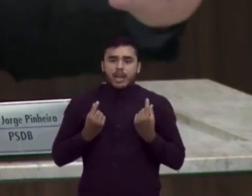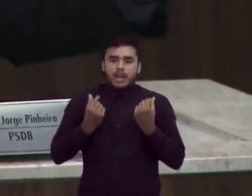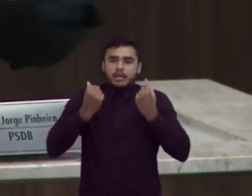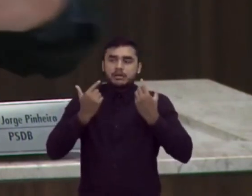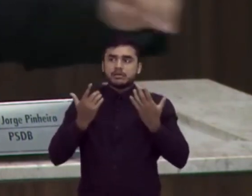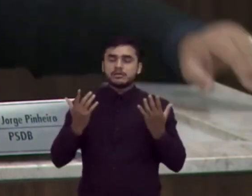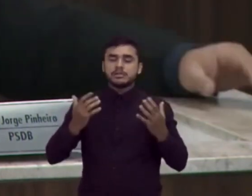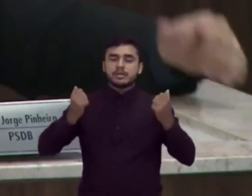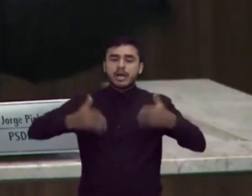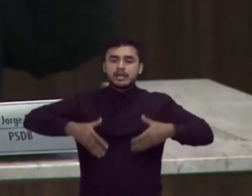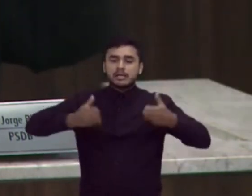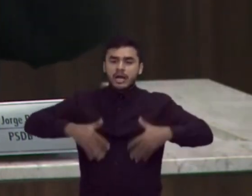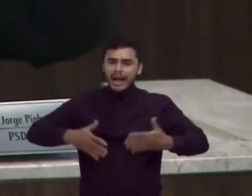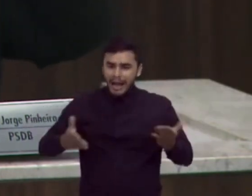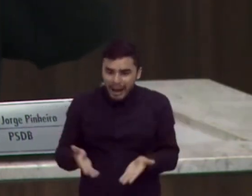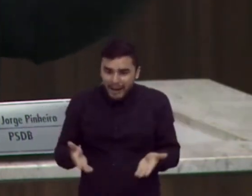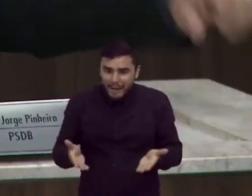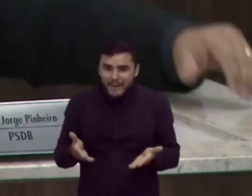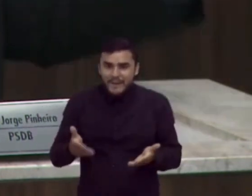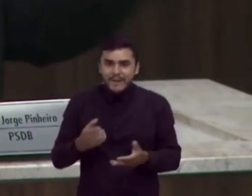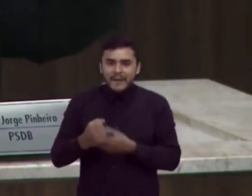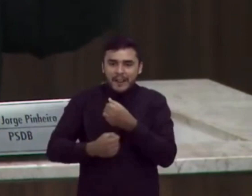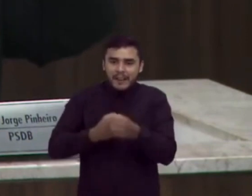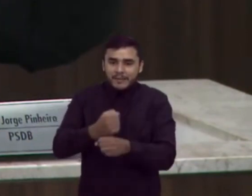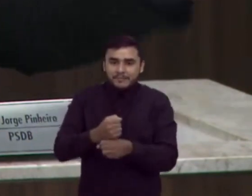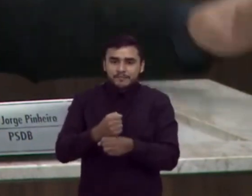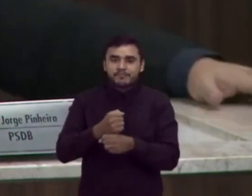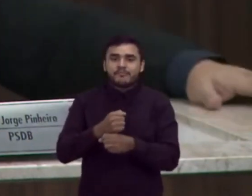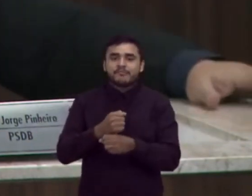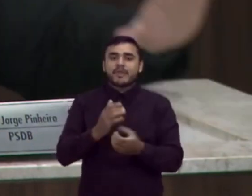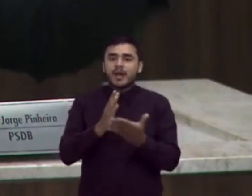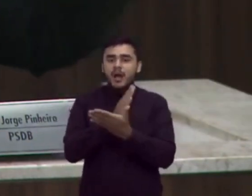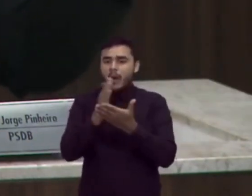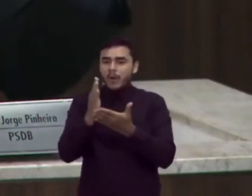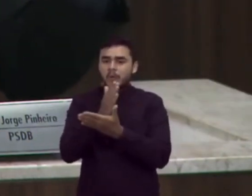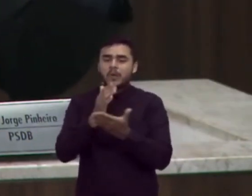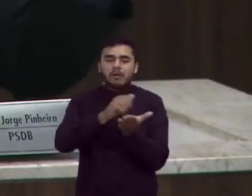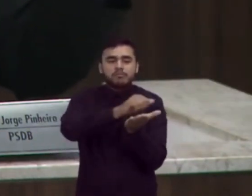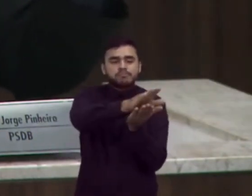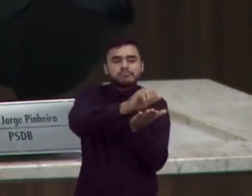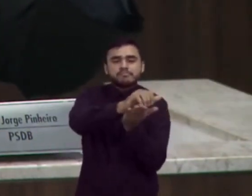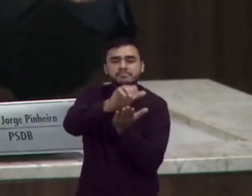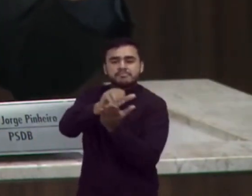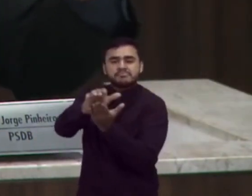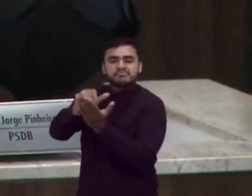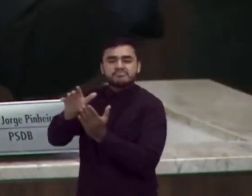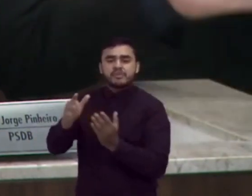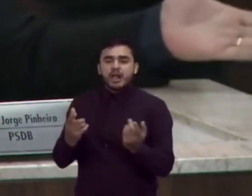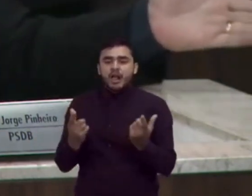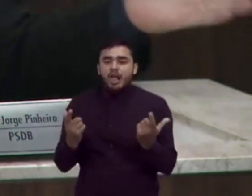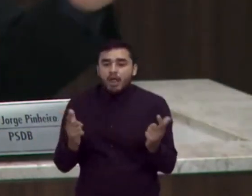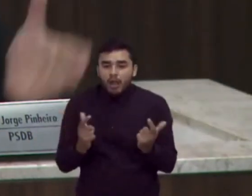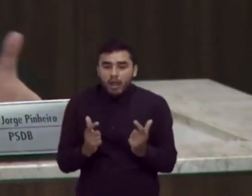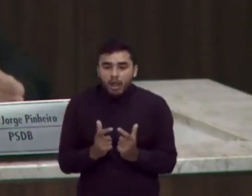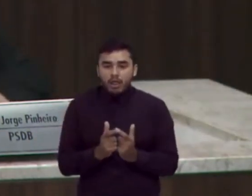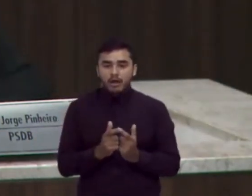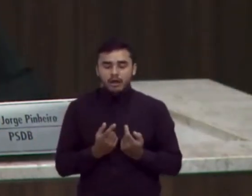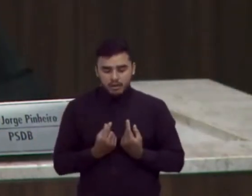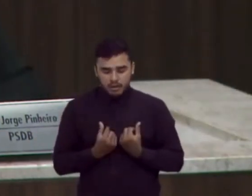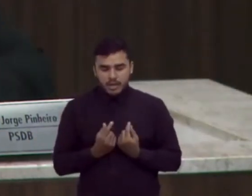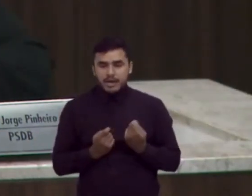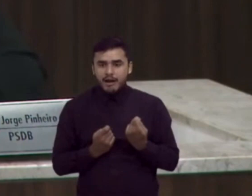vão tirar as pessoas que estavam naquele cabide no ano passado ou no ano retrasado? Não sei, não estou dizendo que é isso. Mas me